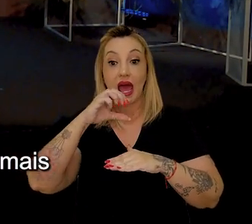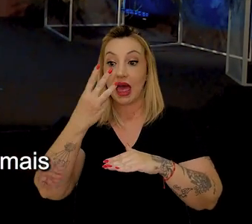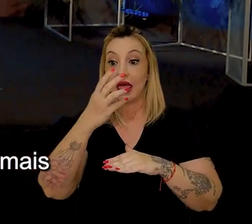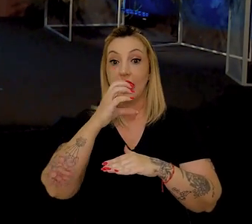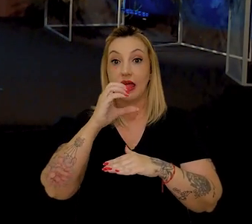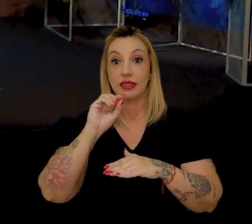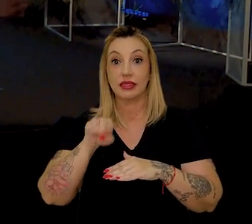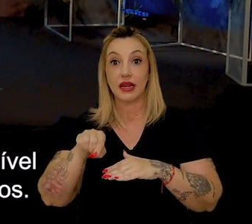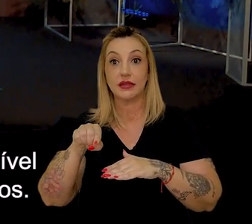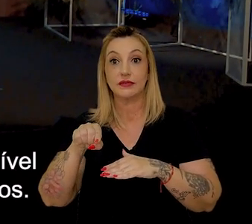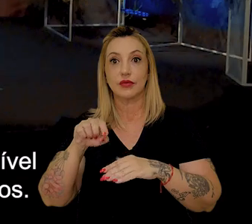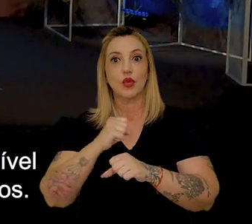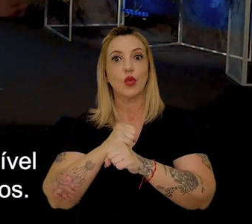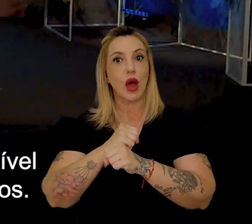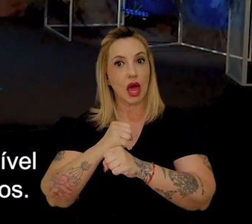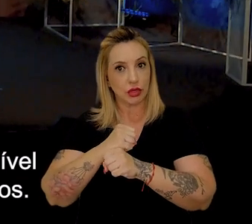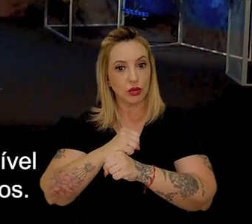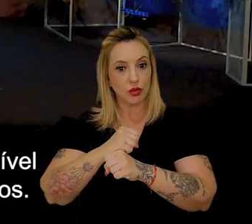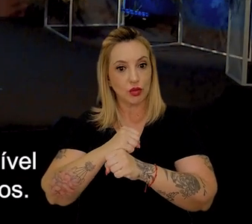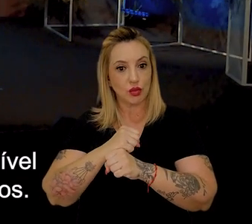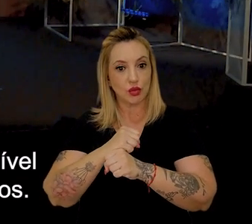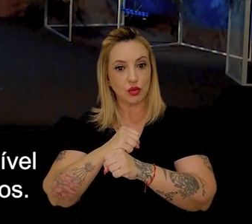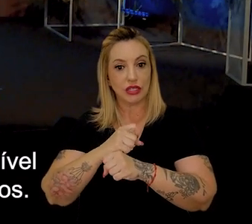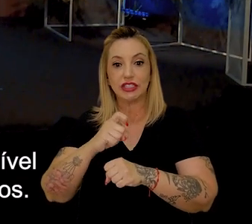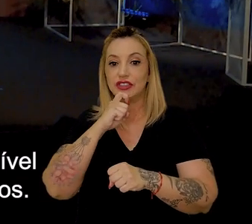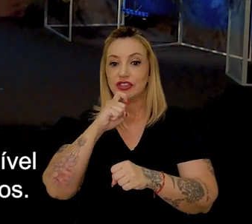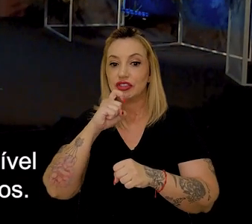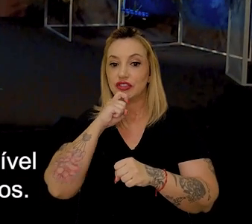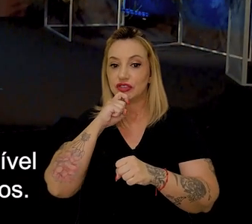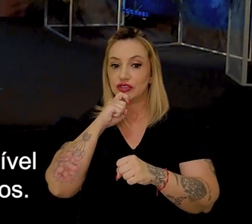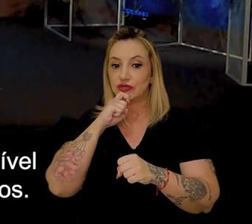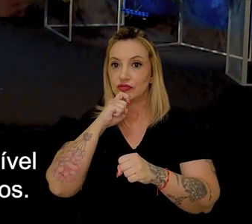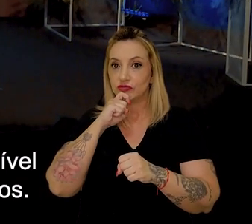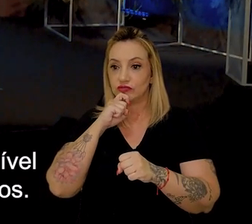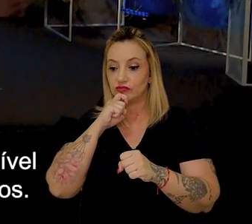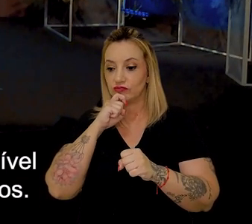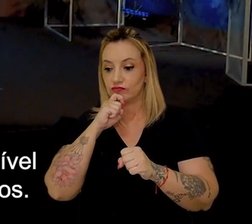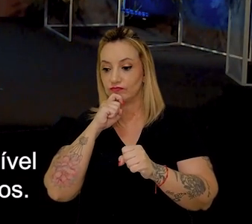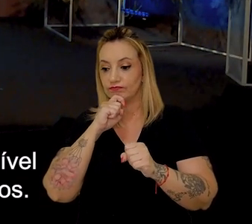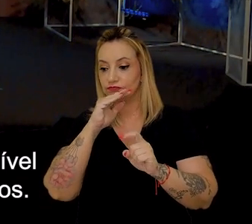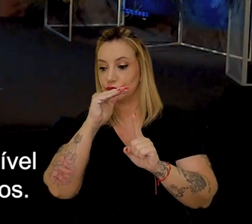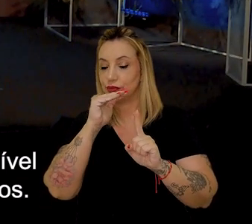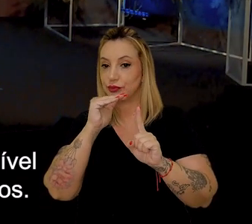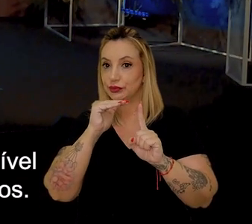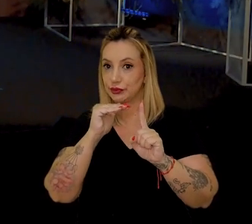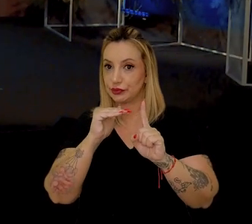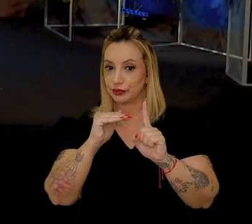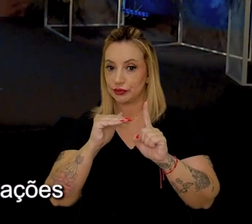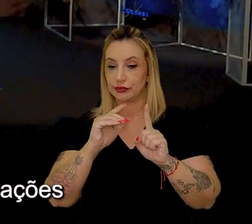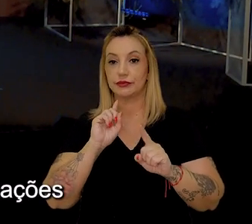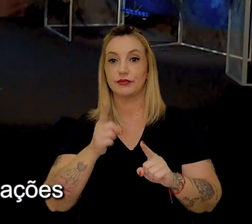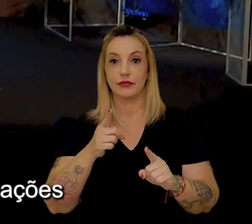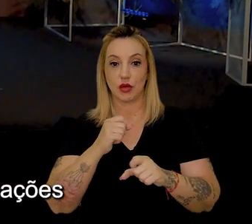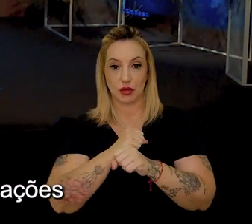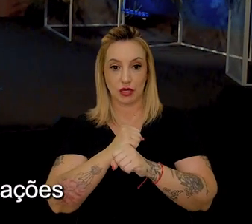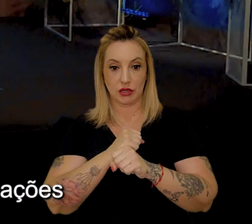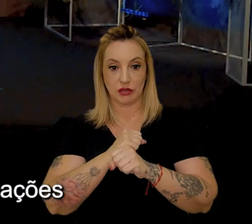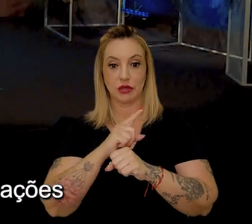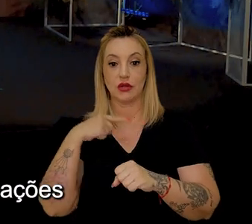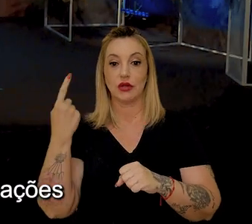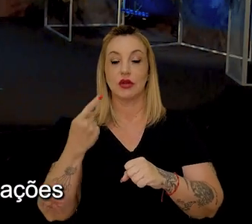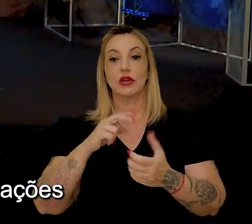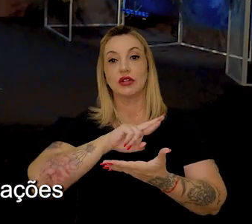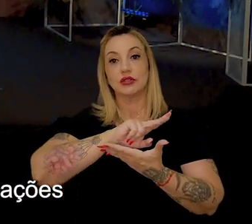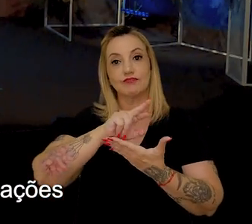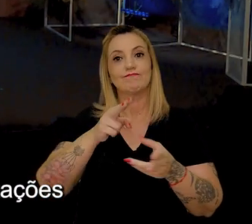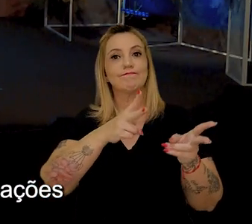3000 anos a a área de de Gero norar árticos tendo seu nível mais baixo pelo menos 1000 anos e assim nós vamos com